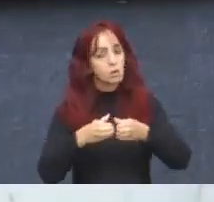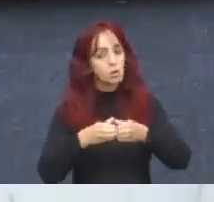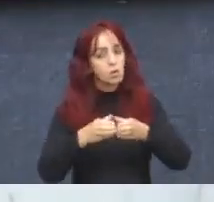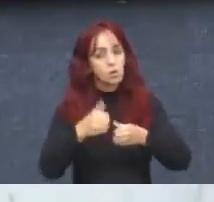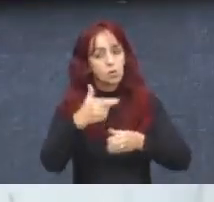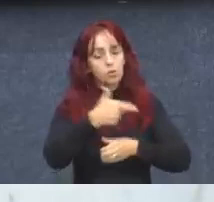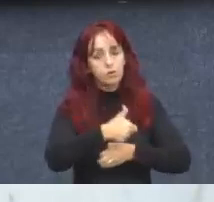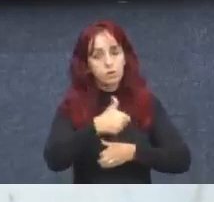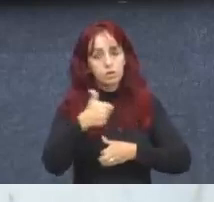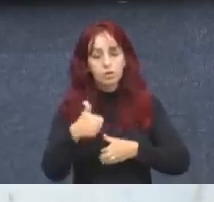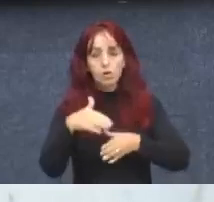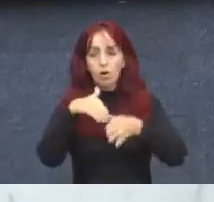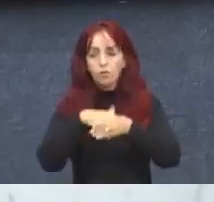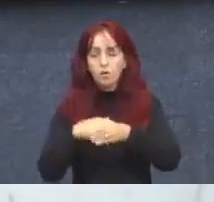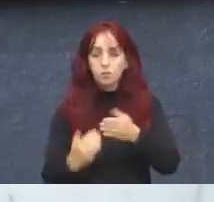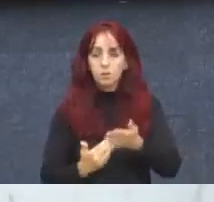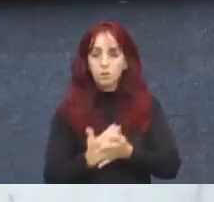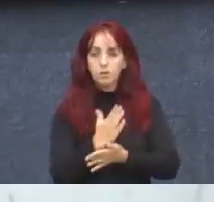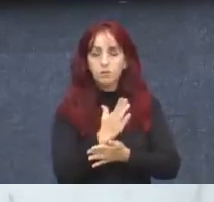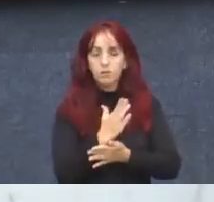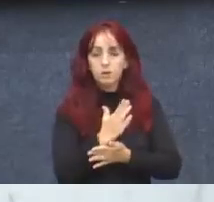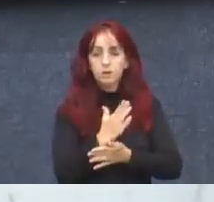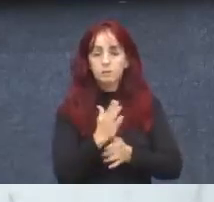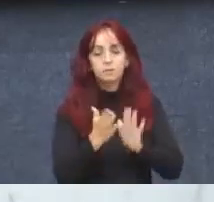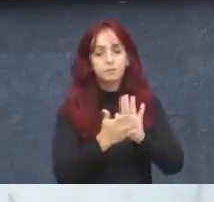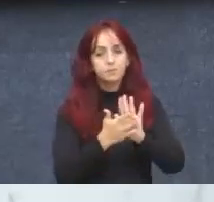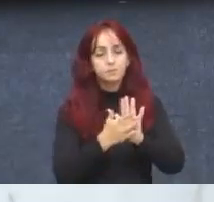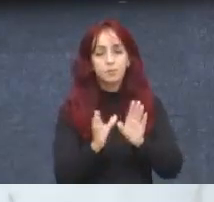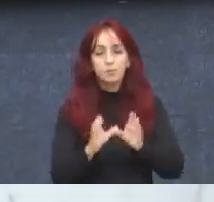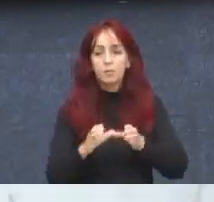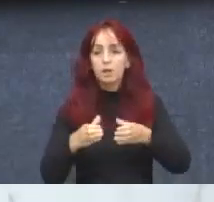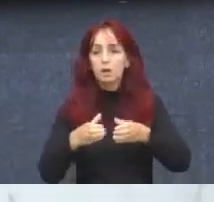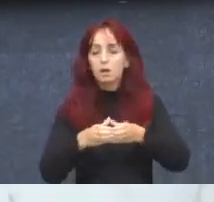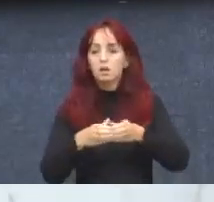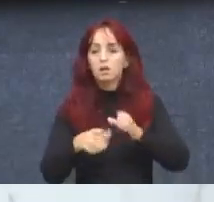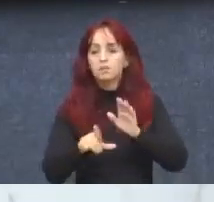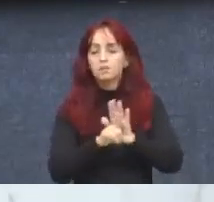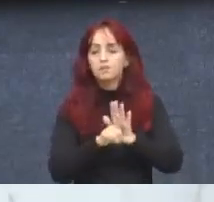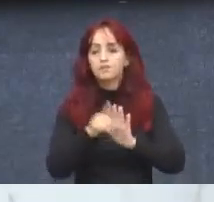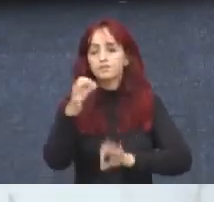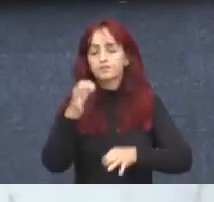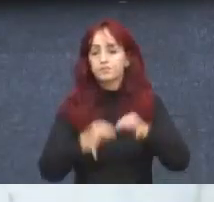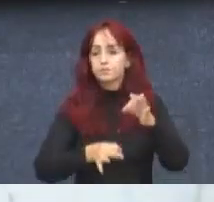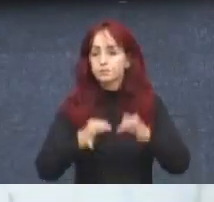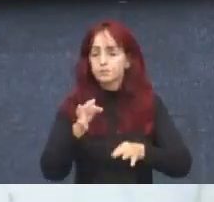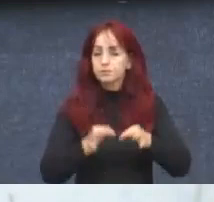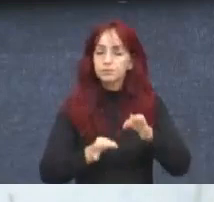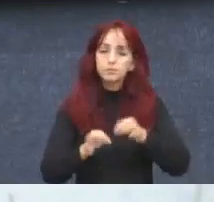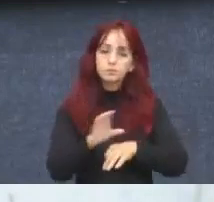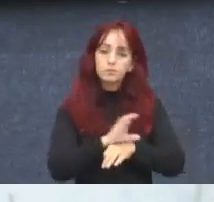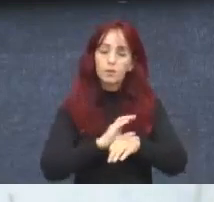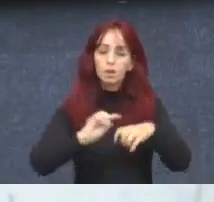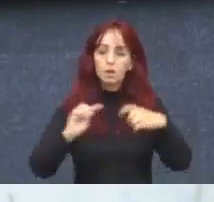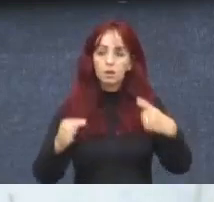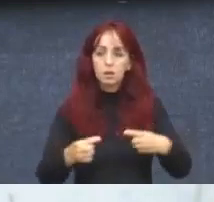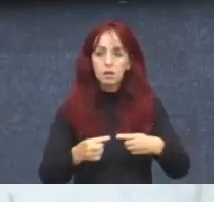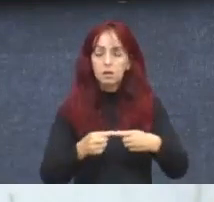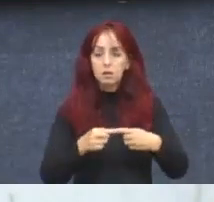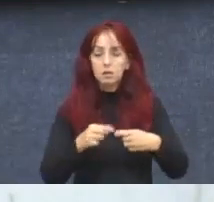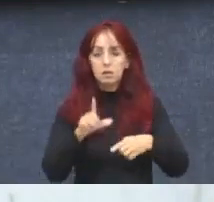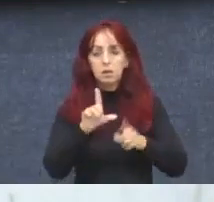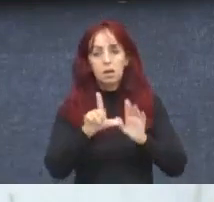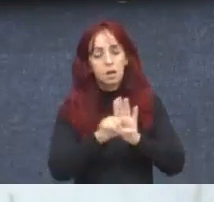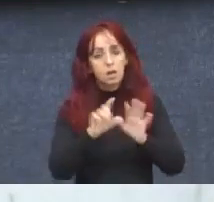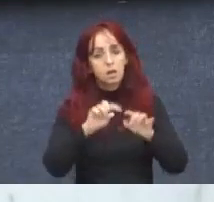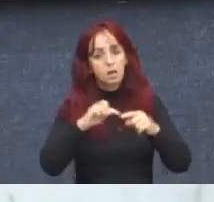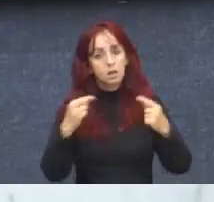são 21 votos para aprová-lo. Pareceres das comissões, legislação e justiça, pela constitucionalidade,